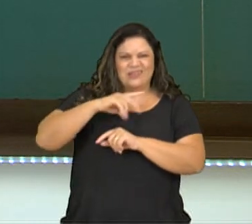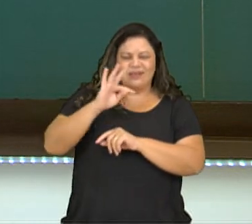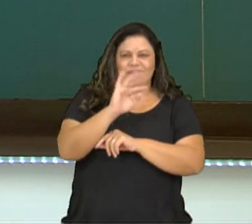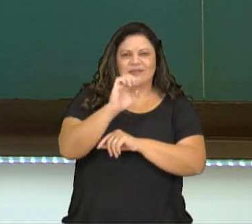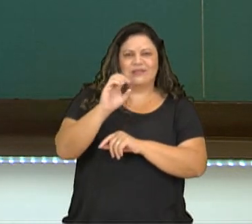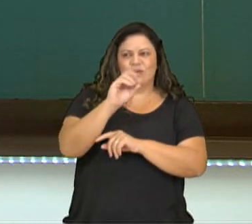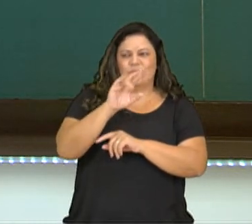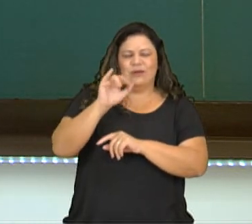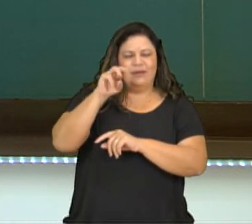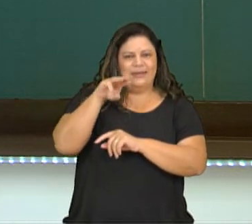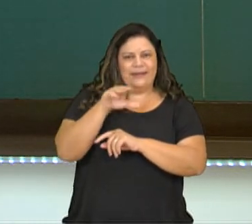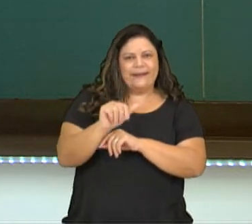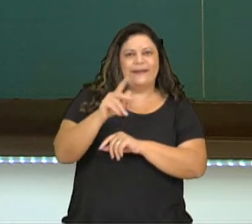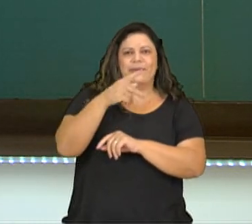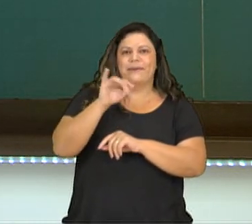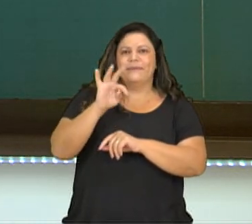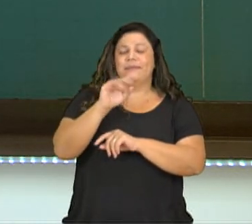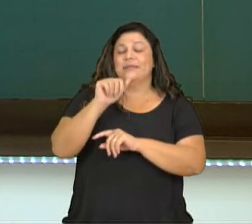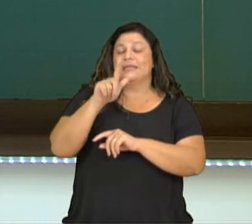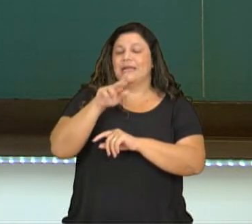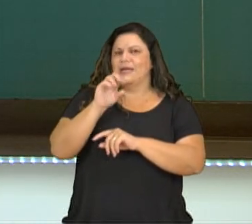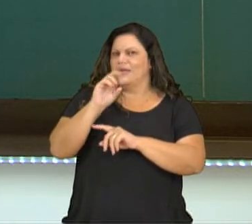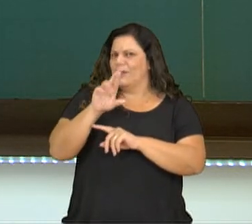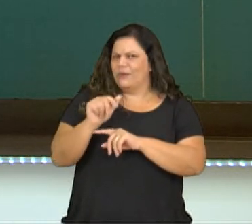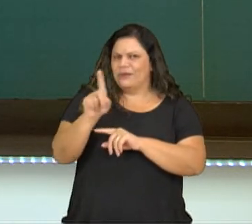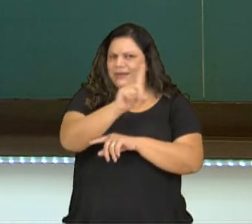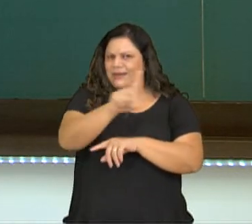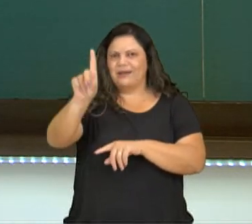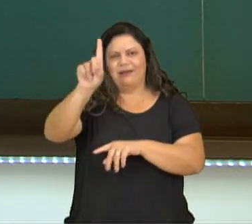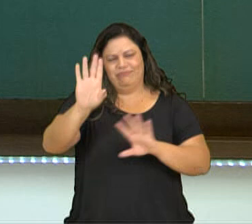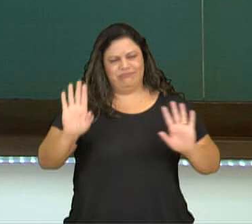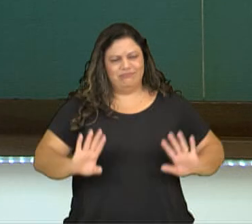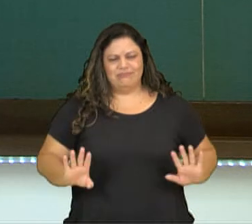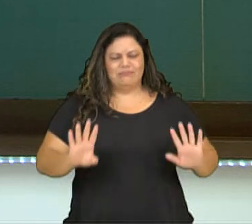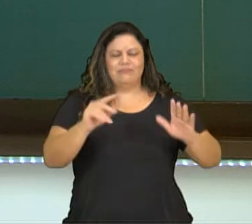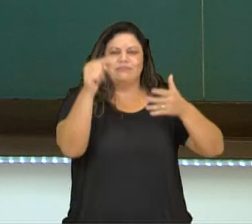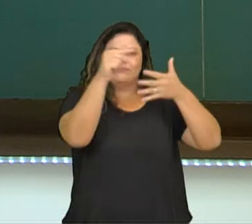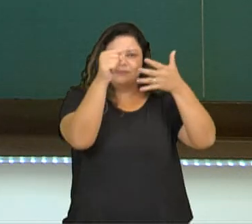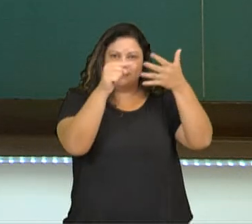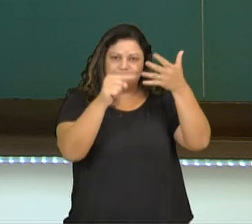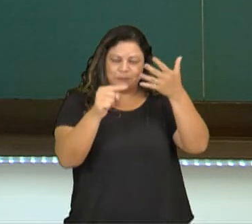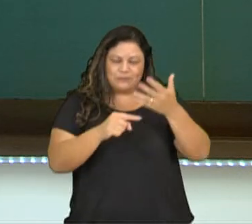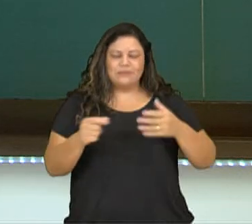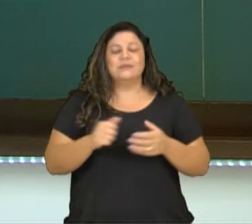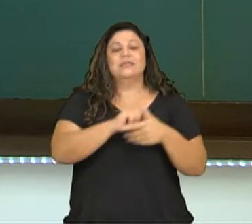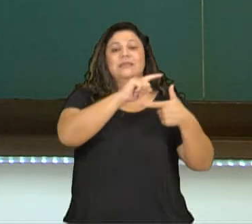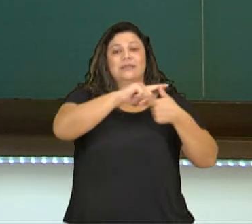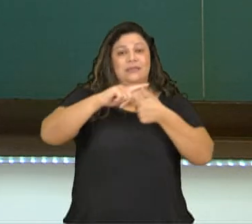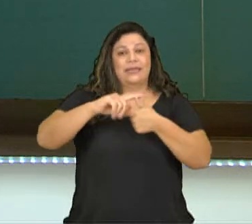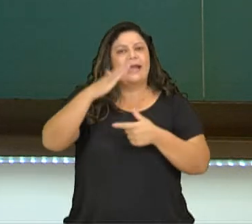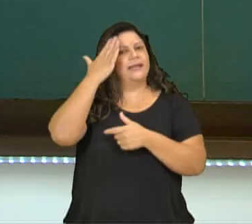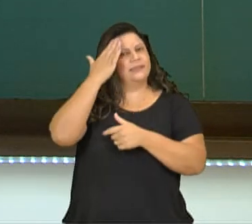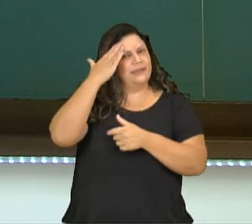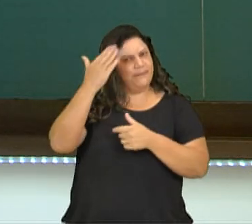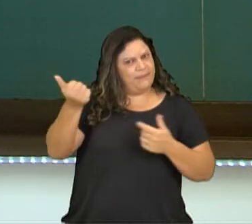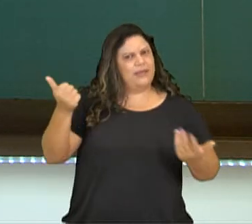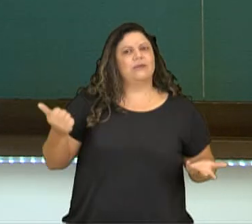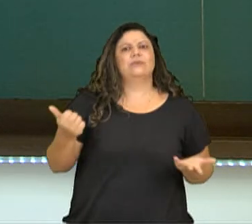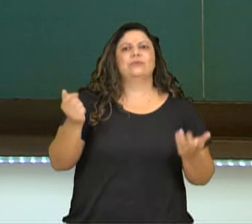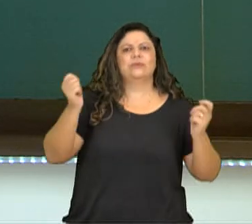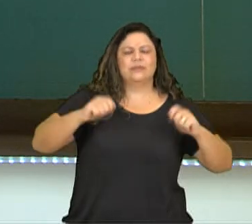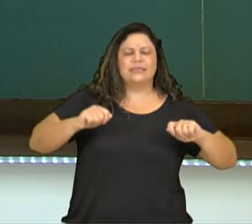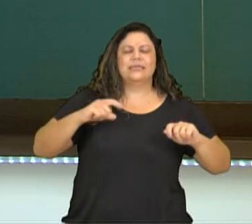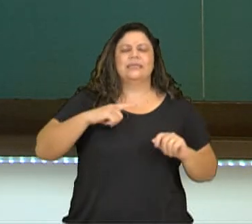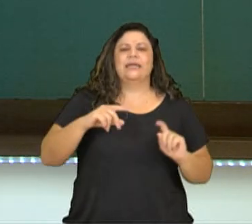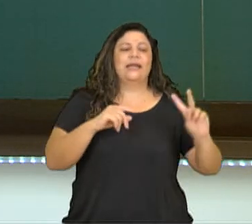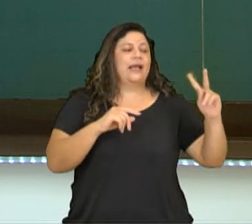nós temos que reconhecer aqui todos os elementos desse triângulo, sabendo que nós temos uma altura